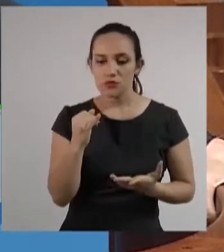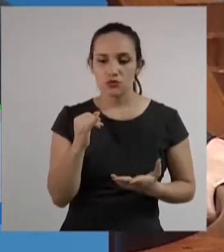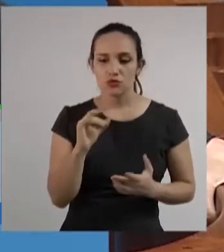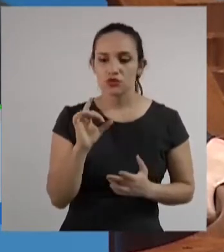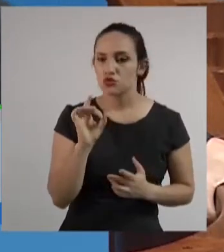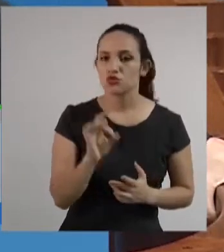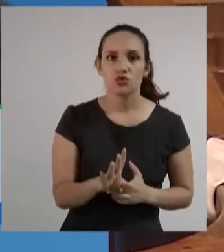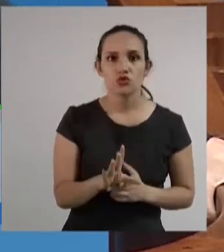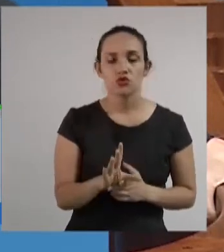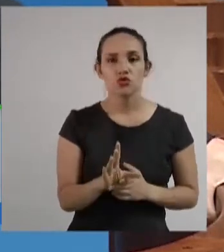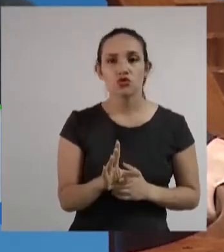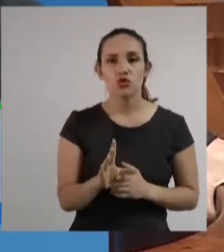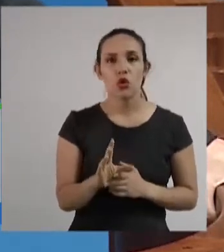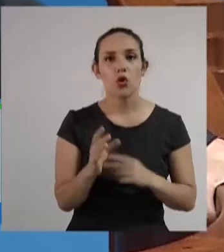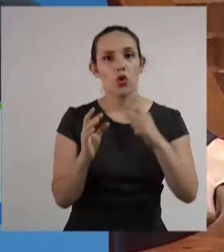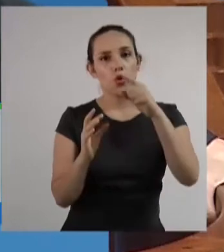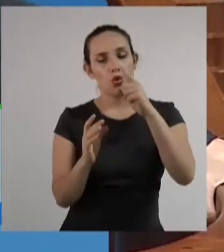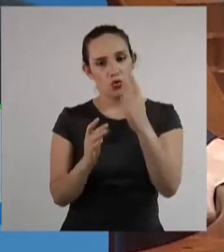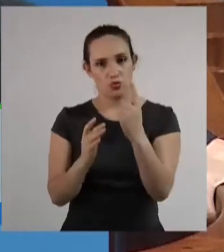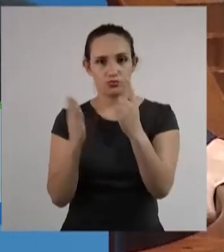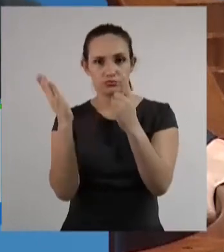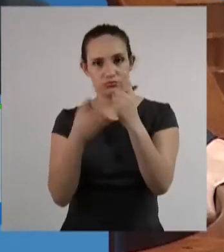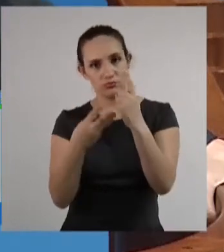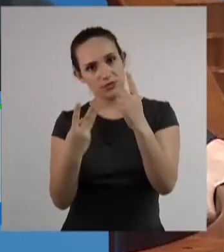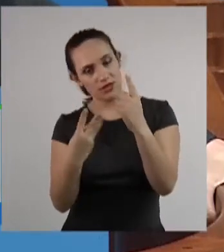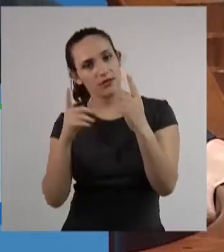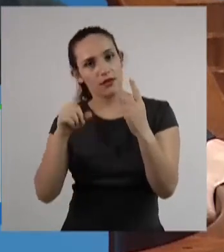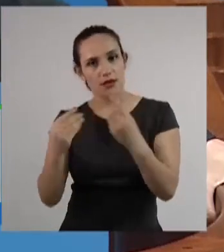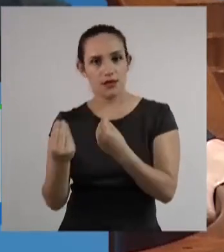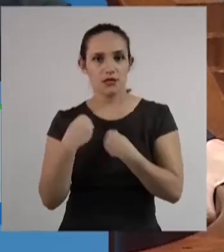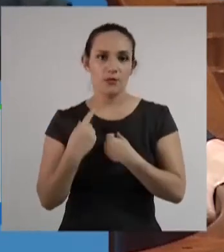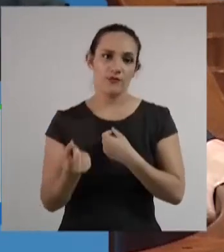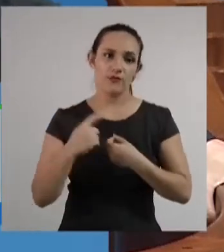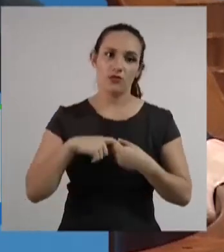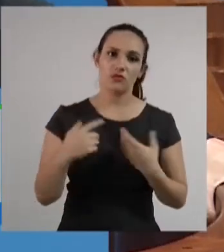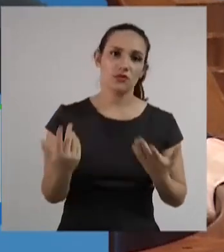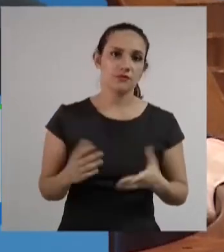vai ser a aposentadoria dele por esse sistema de capitalização.